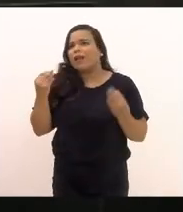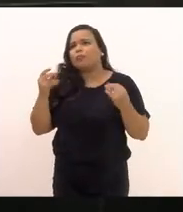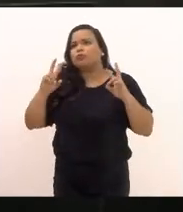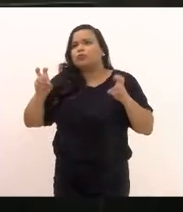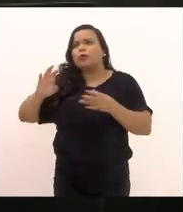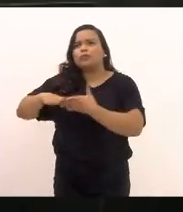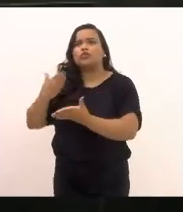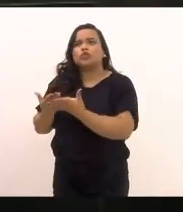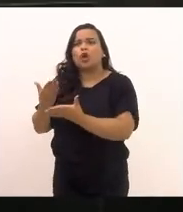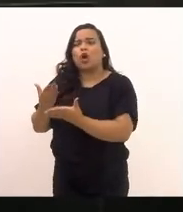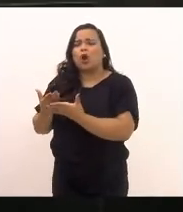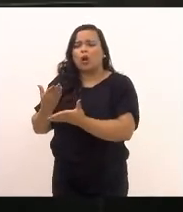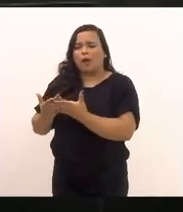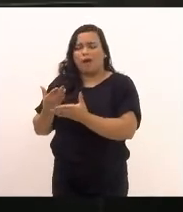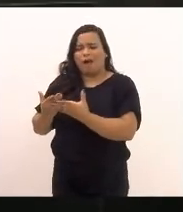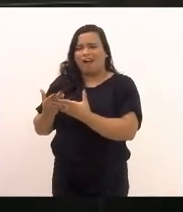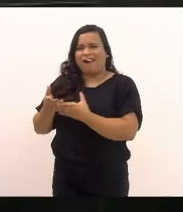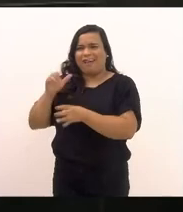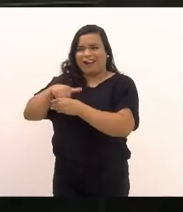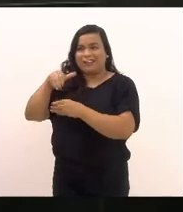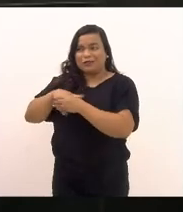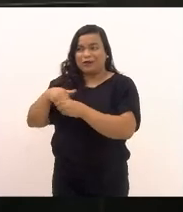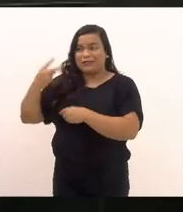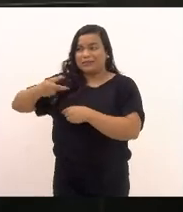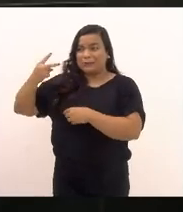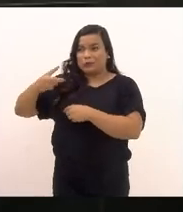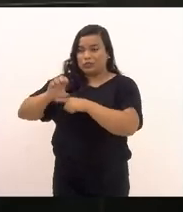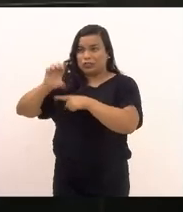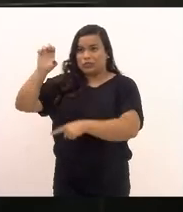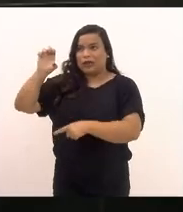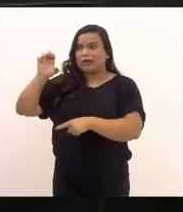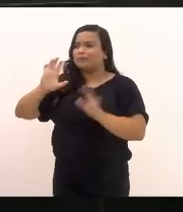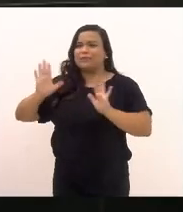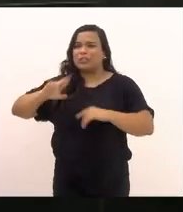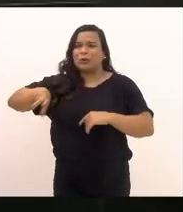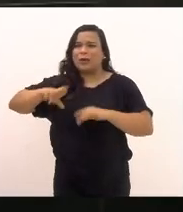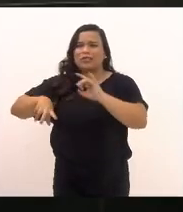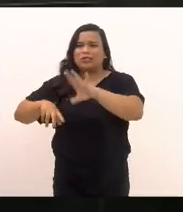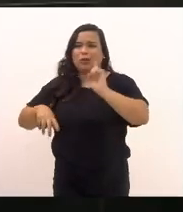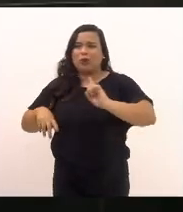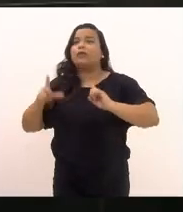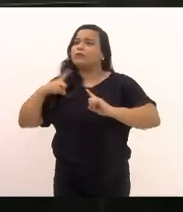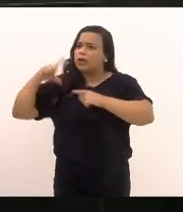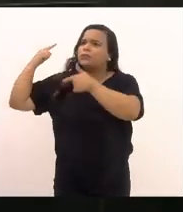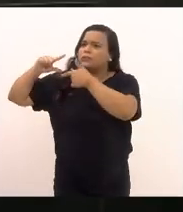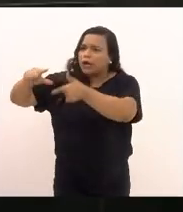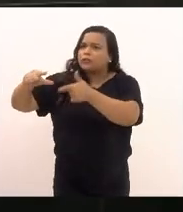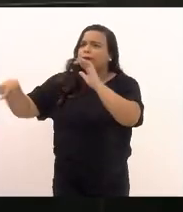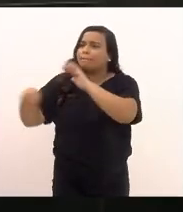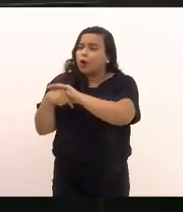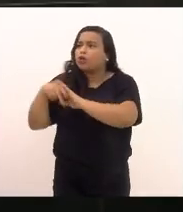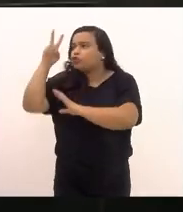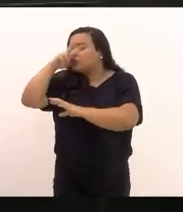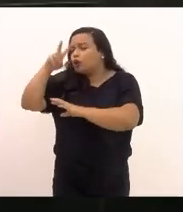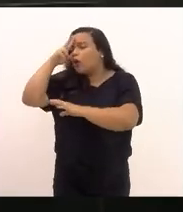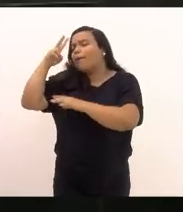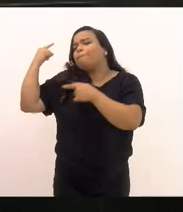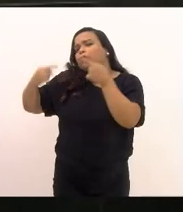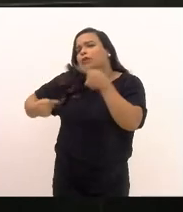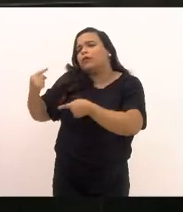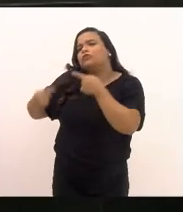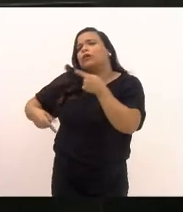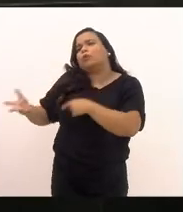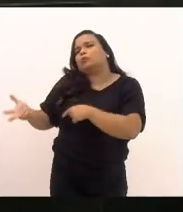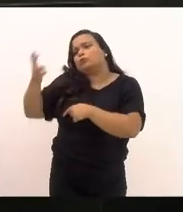importante só por isso, não. É importante porque tem tradição na política, na cultura. Teve um momento pujante na economia, foi chamada